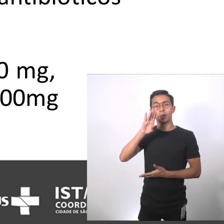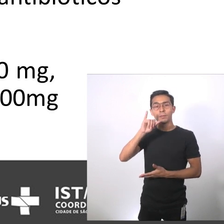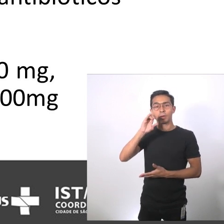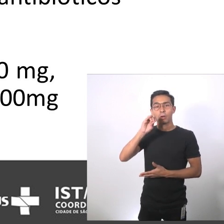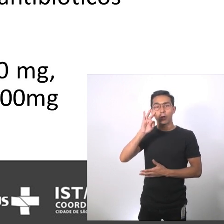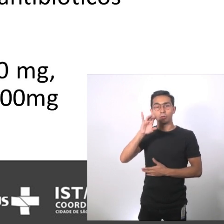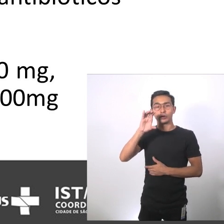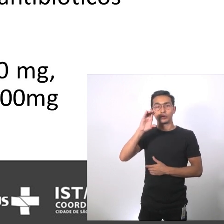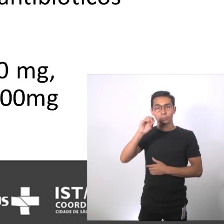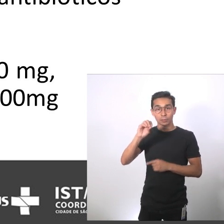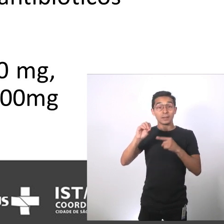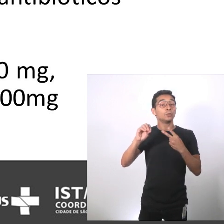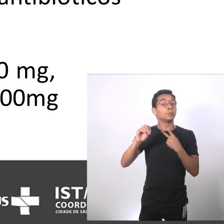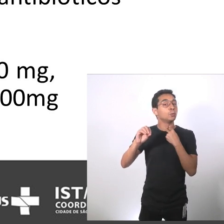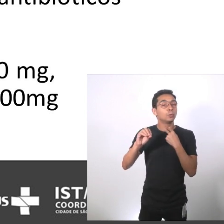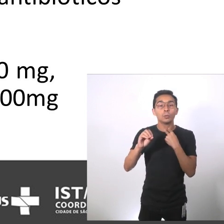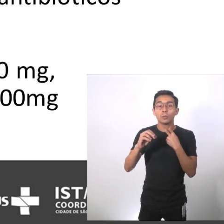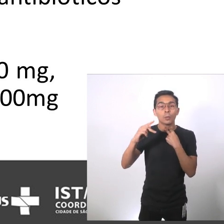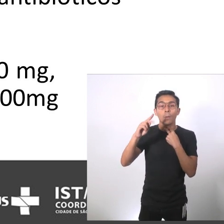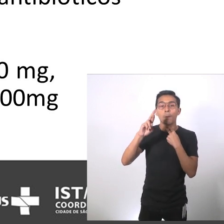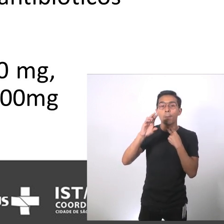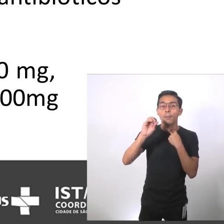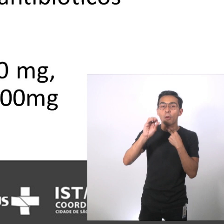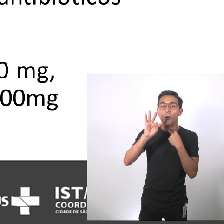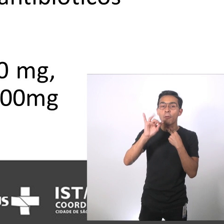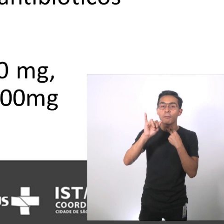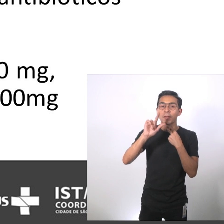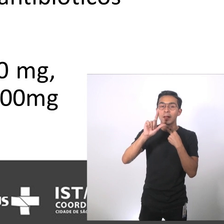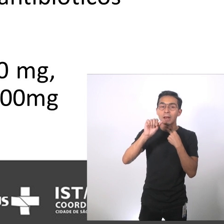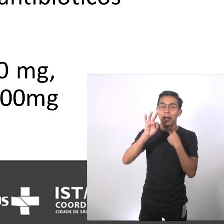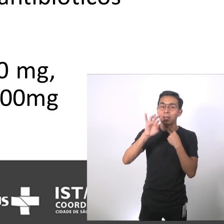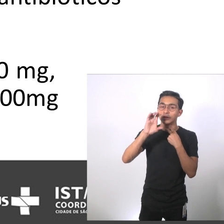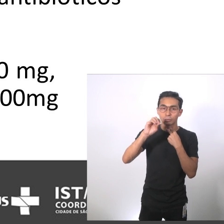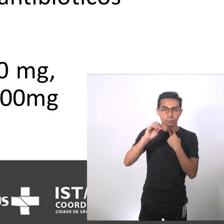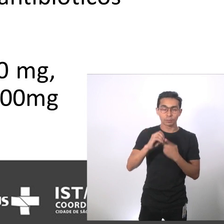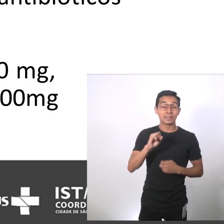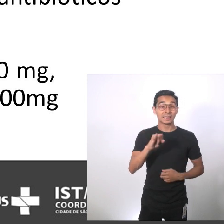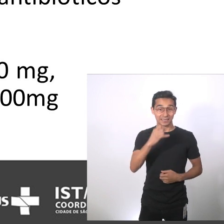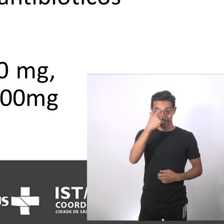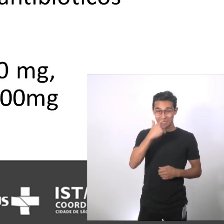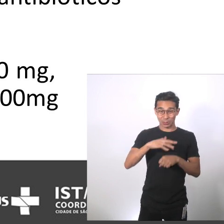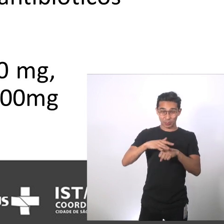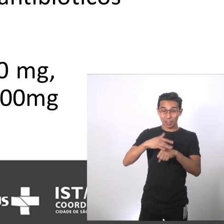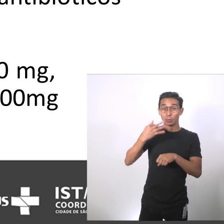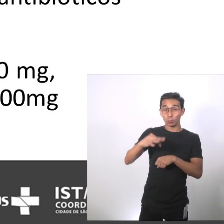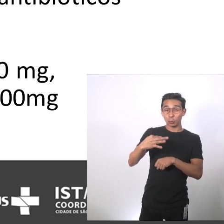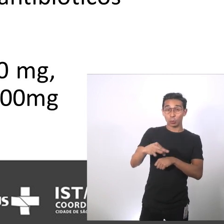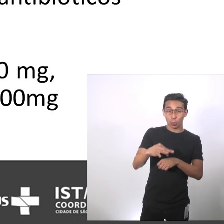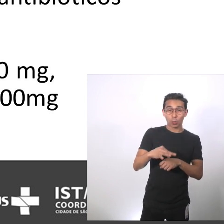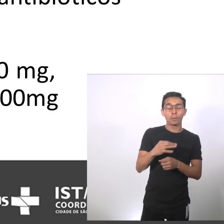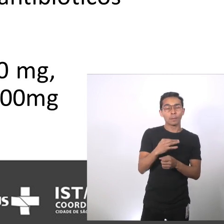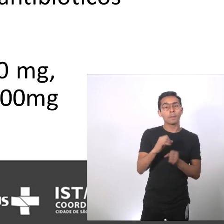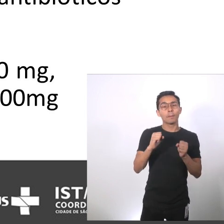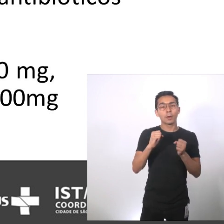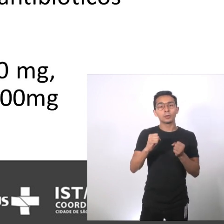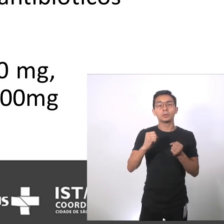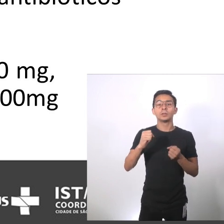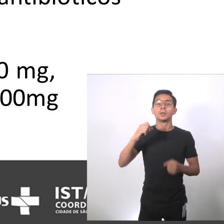dor, medicar com dipirona, 1 grama, ou paracetamol. No caso de dor mais